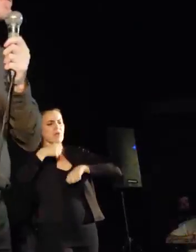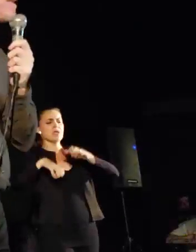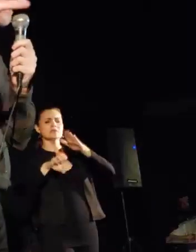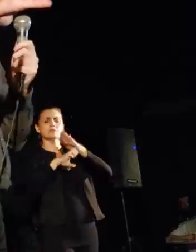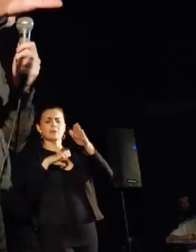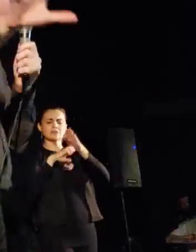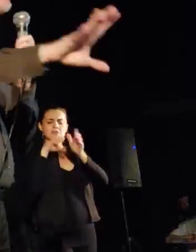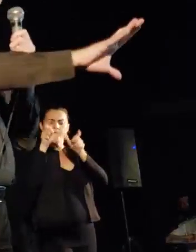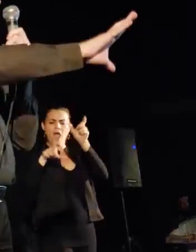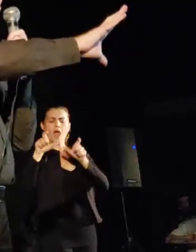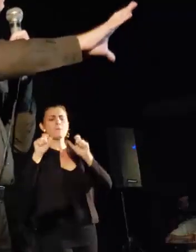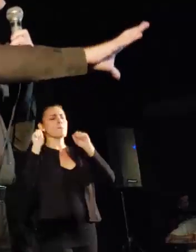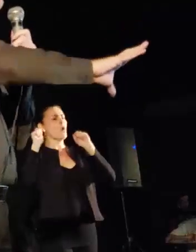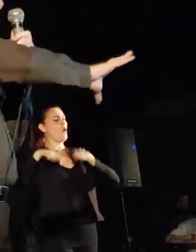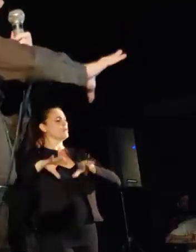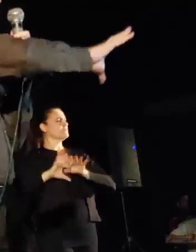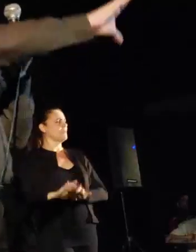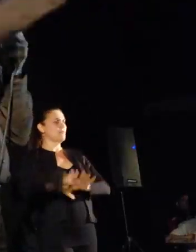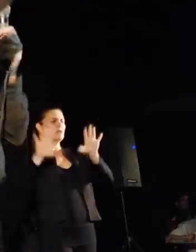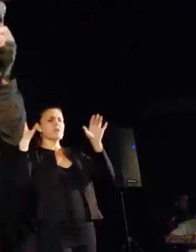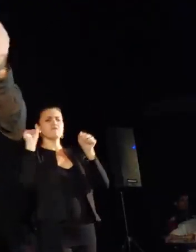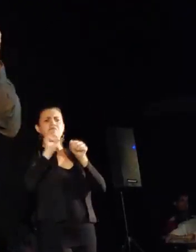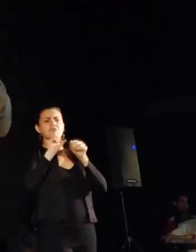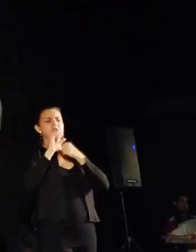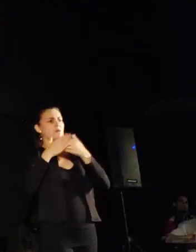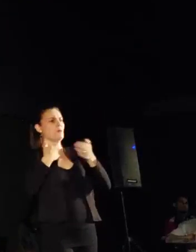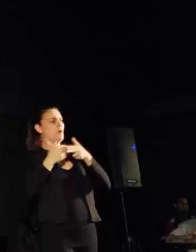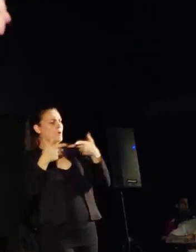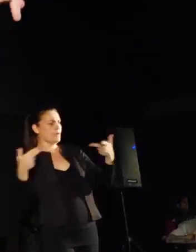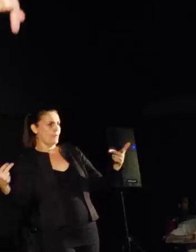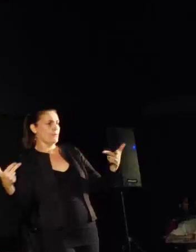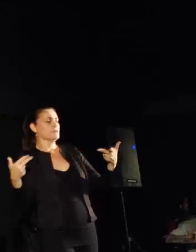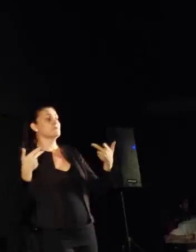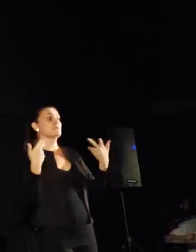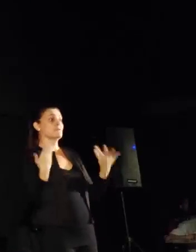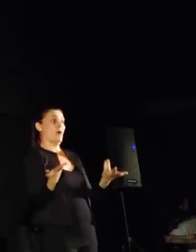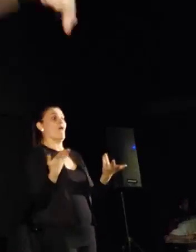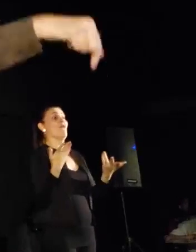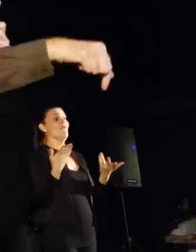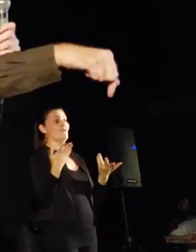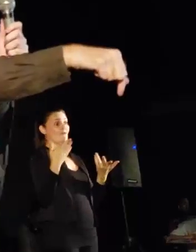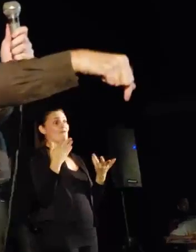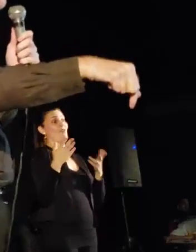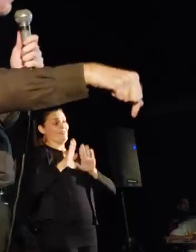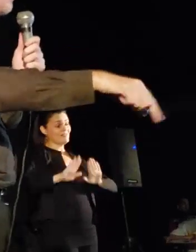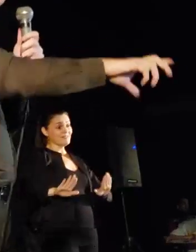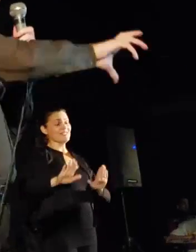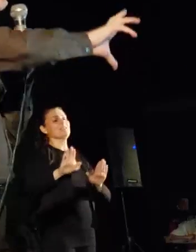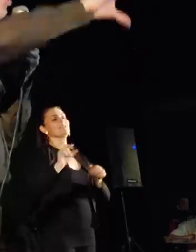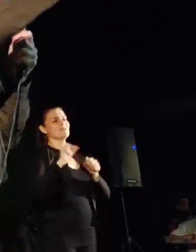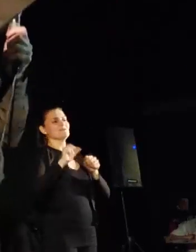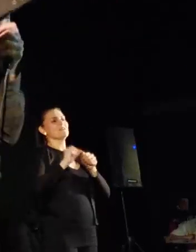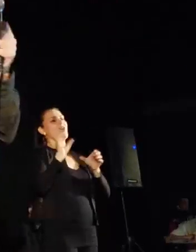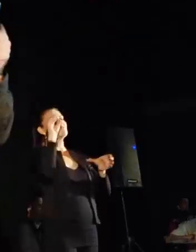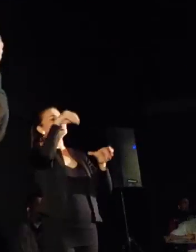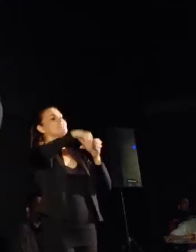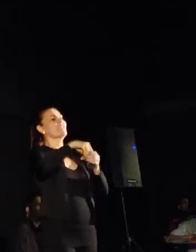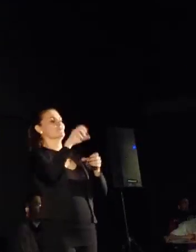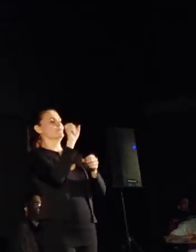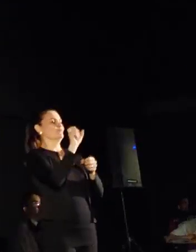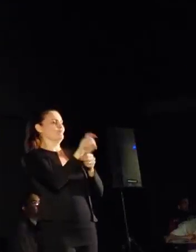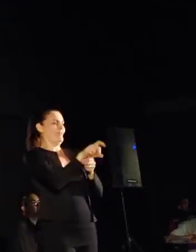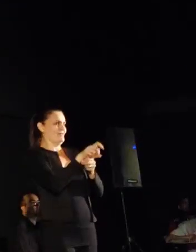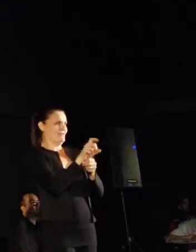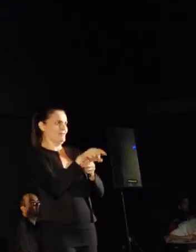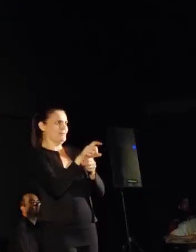eles quiserem. E dias passados foi o que eles fizeram dentro do nazismo de 1933 a 1945. Toda a clique